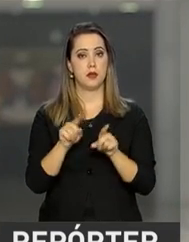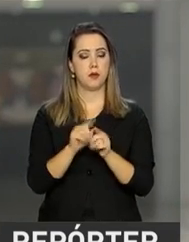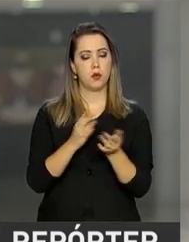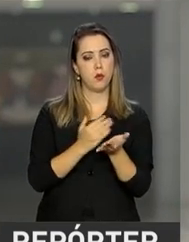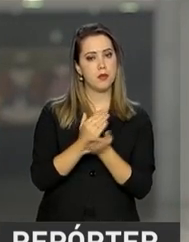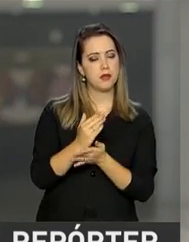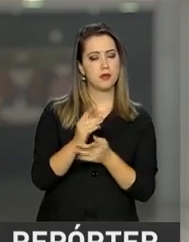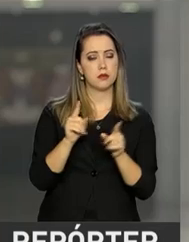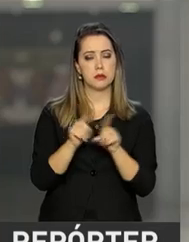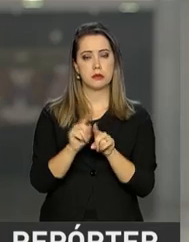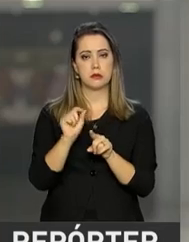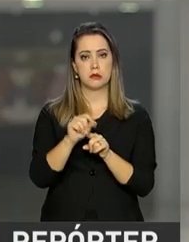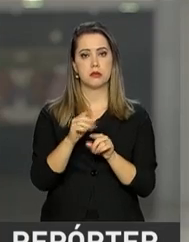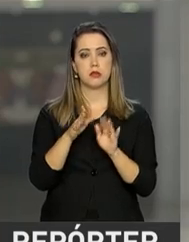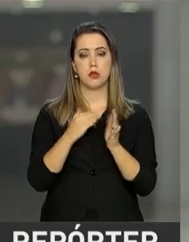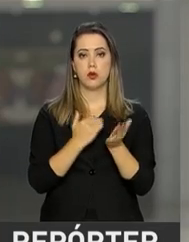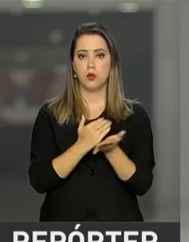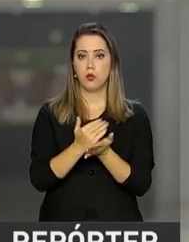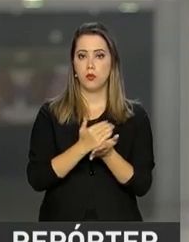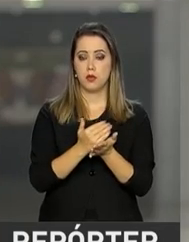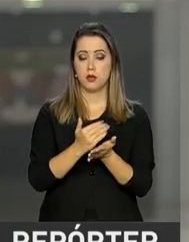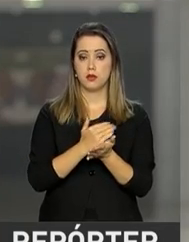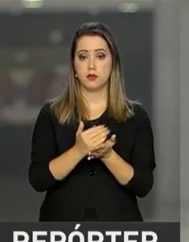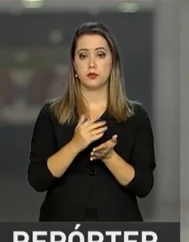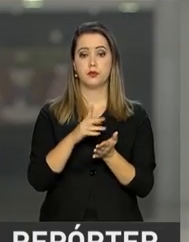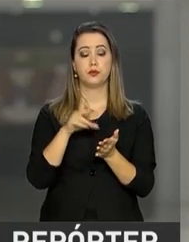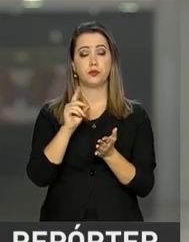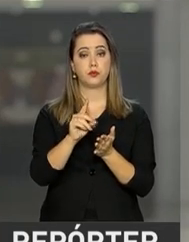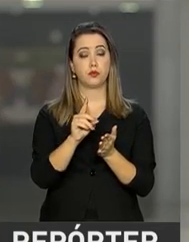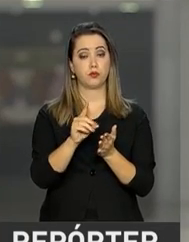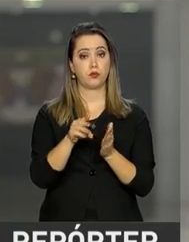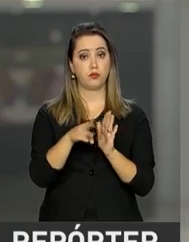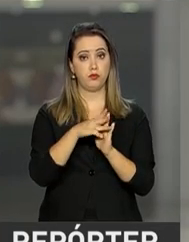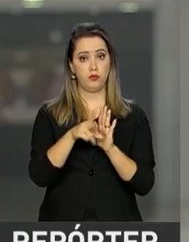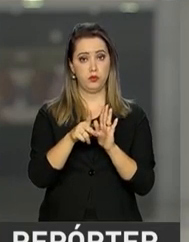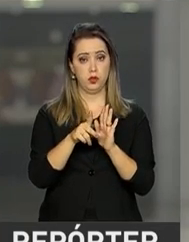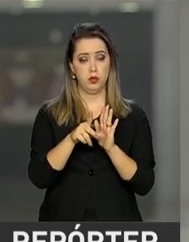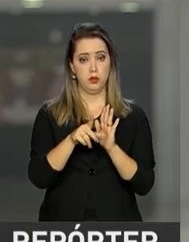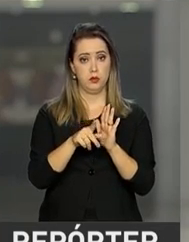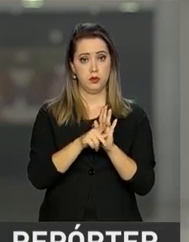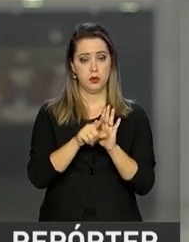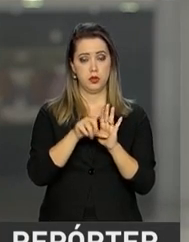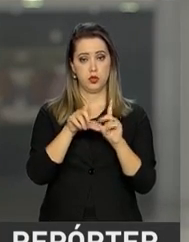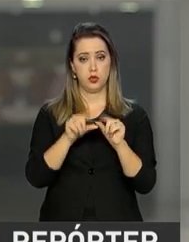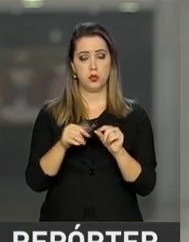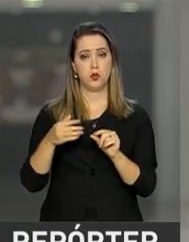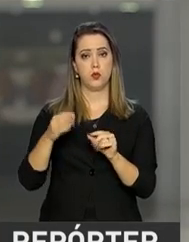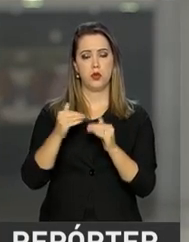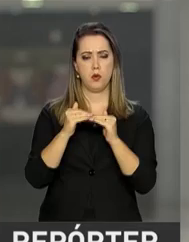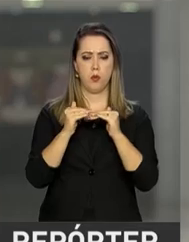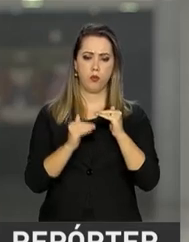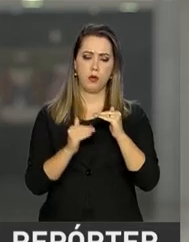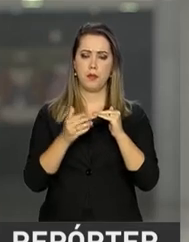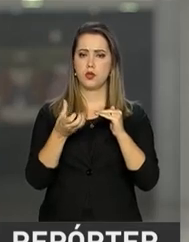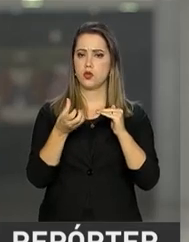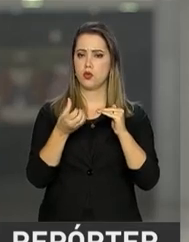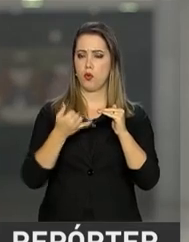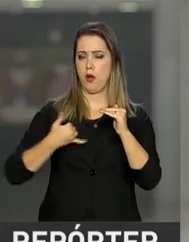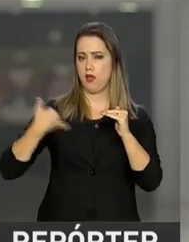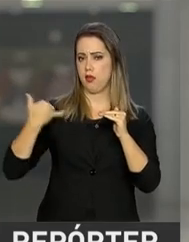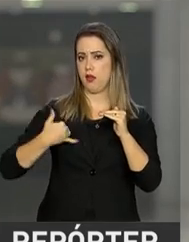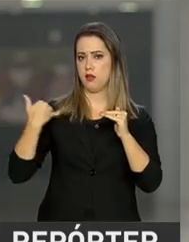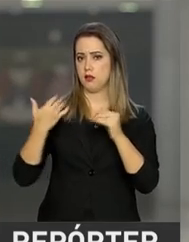sax autorizado pela medida provisória editada pelo governo federal em que reduziu a idade mínima para os saques para cotas